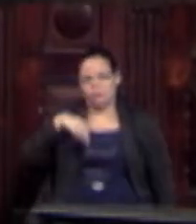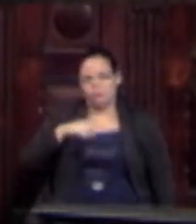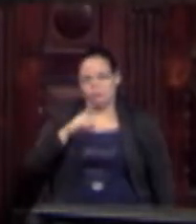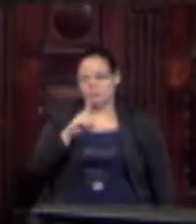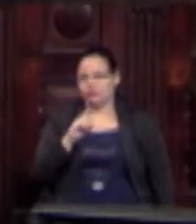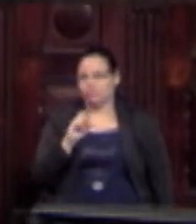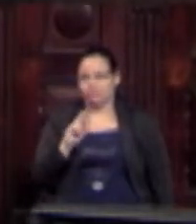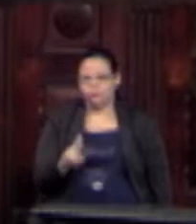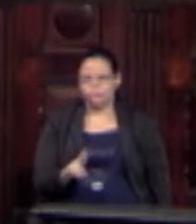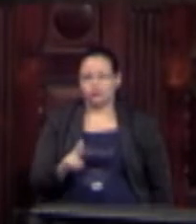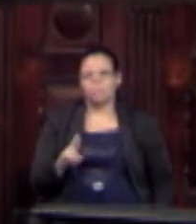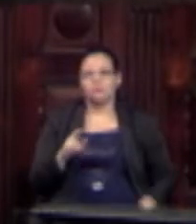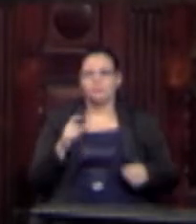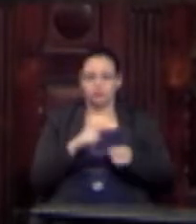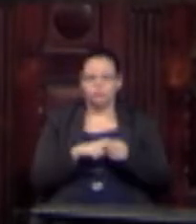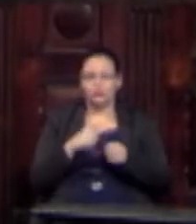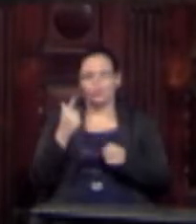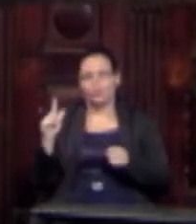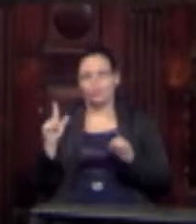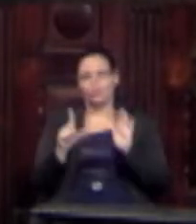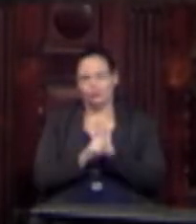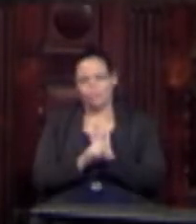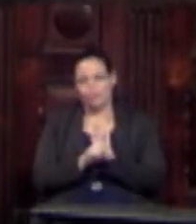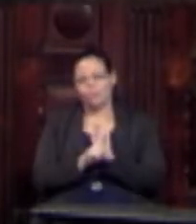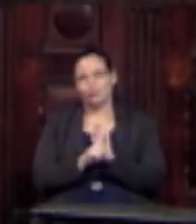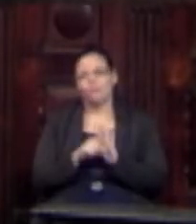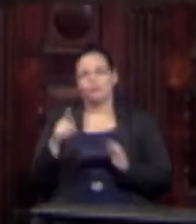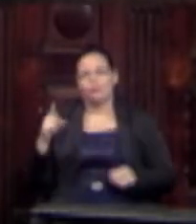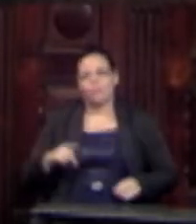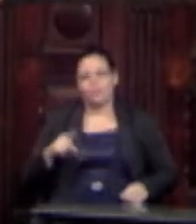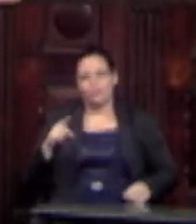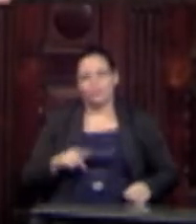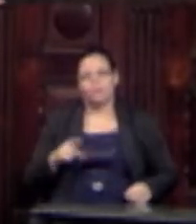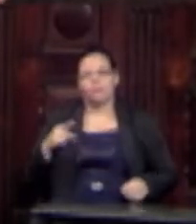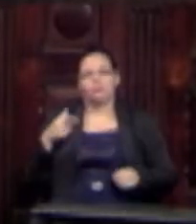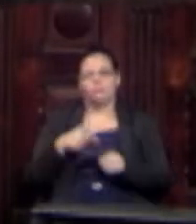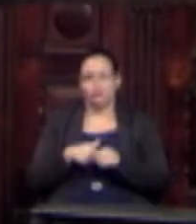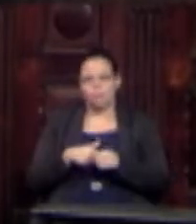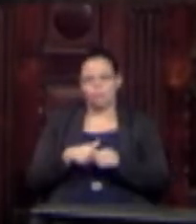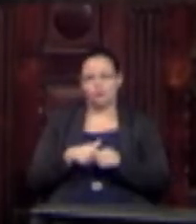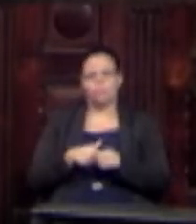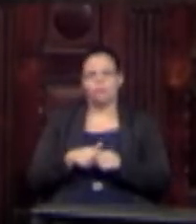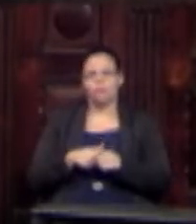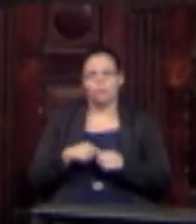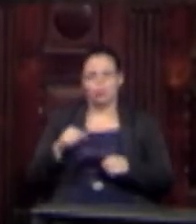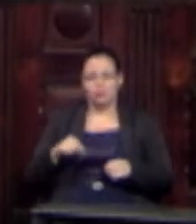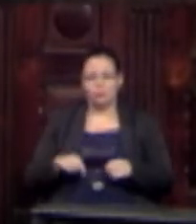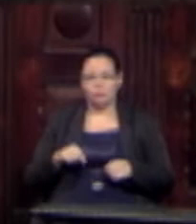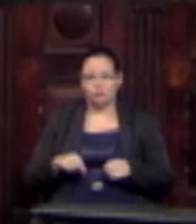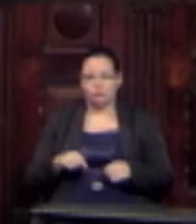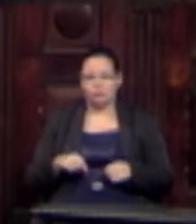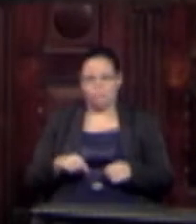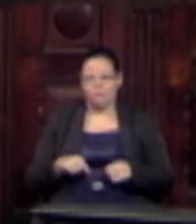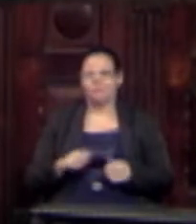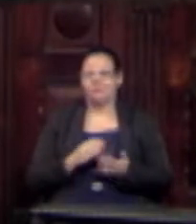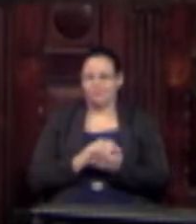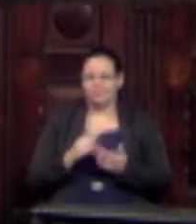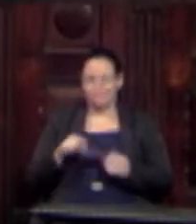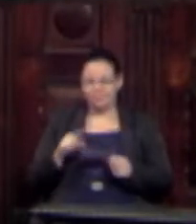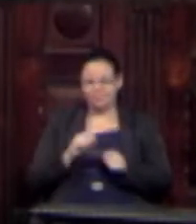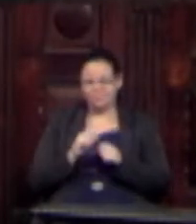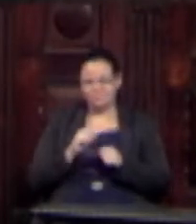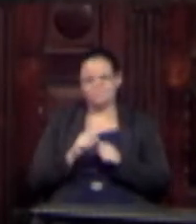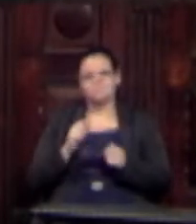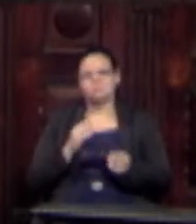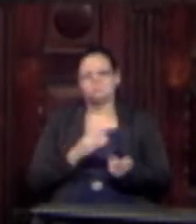associada à lei que tributa o petróleo no destino e não na origem, faz com que a